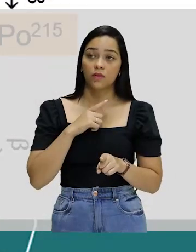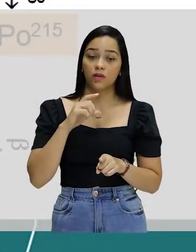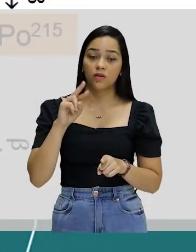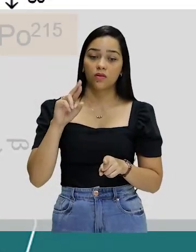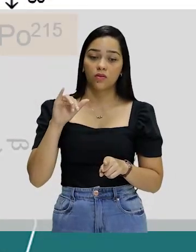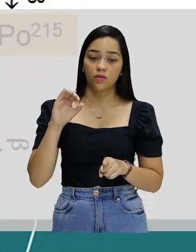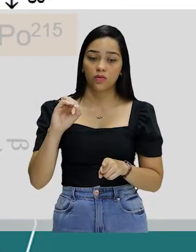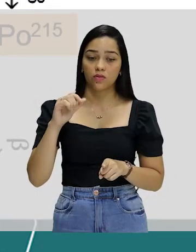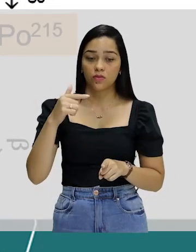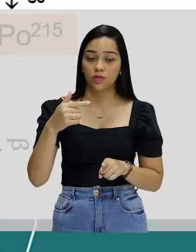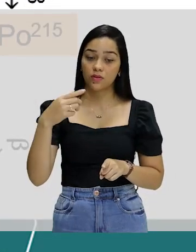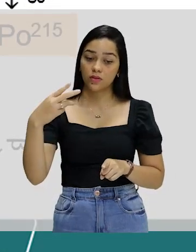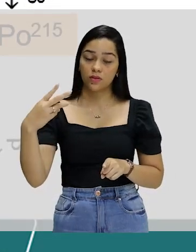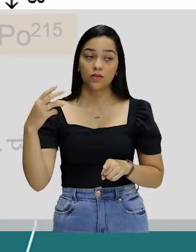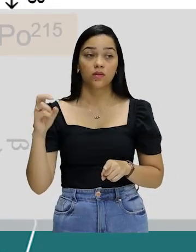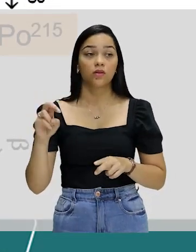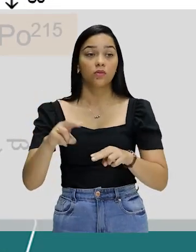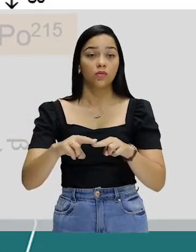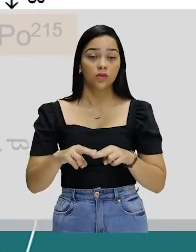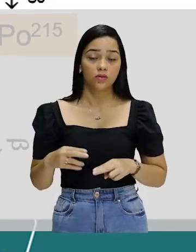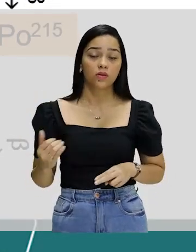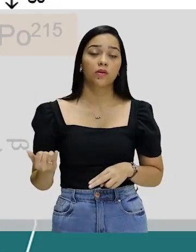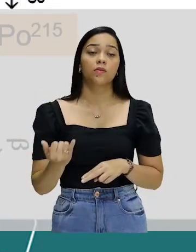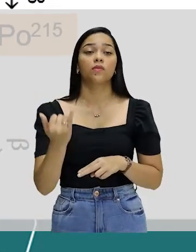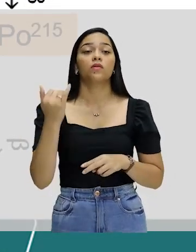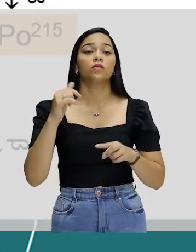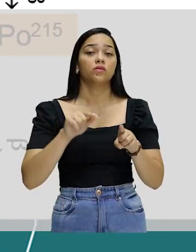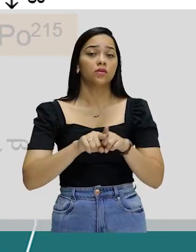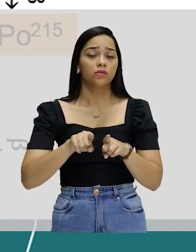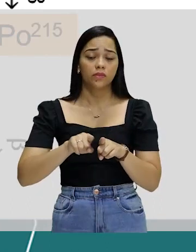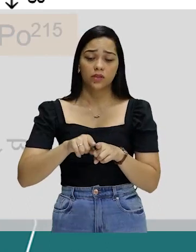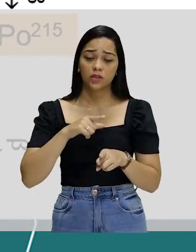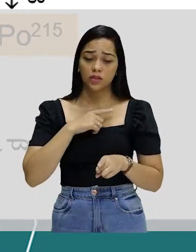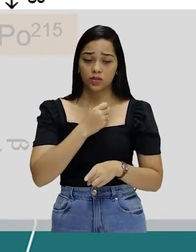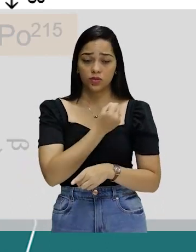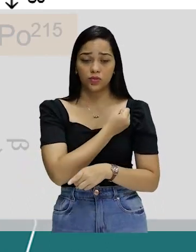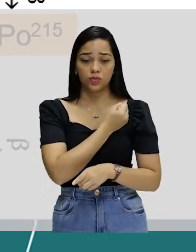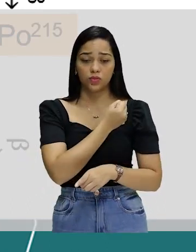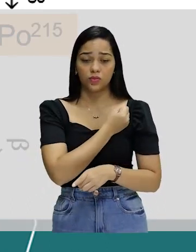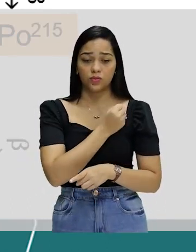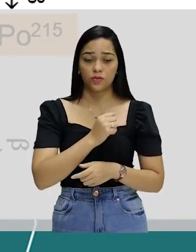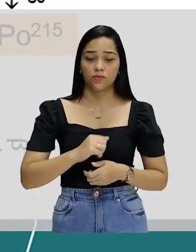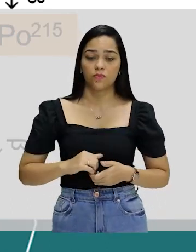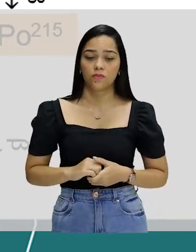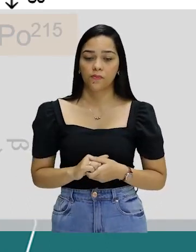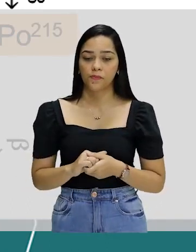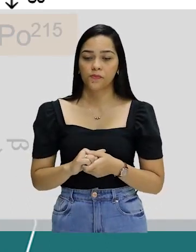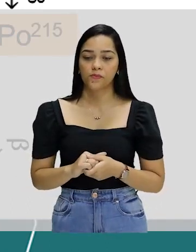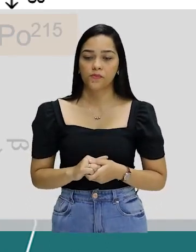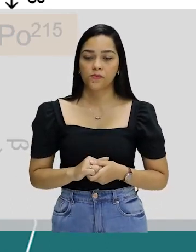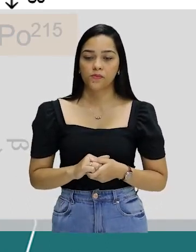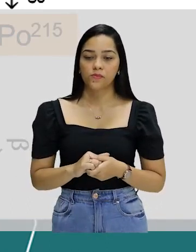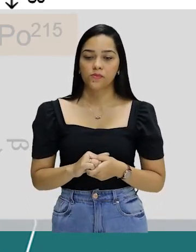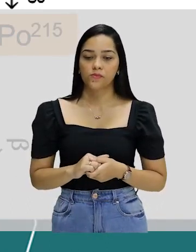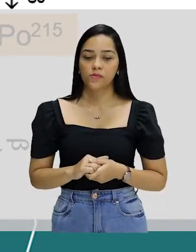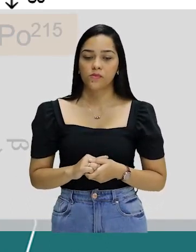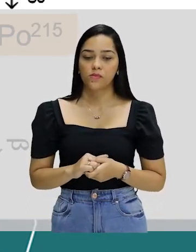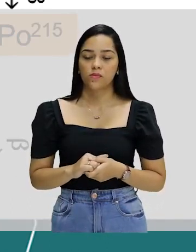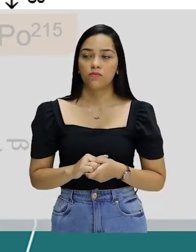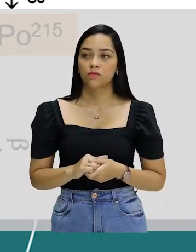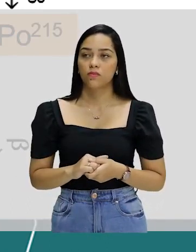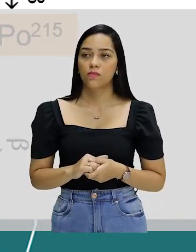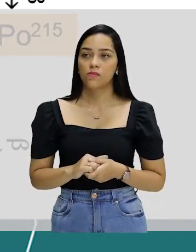urânio 235, por isso é importante esse número, urânio 238, urânio